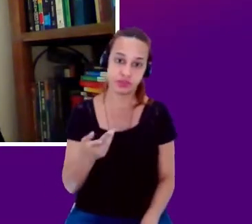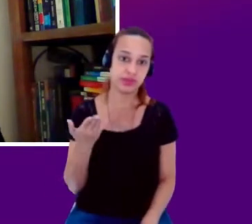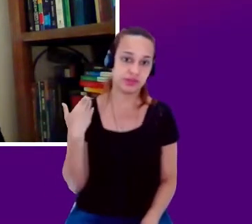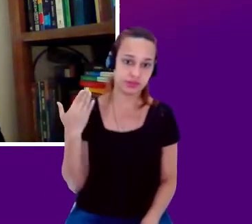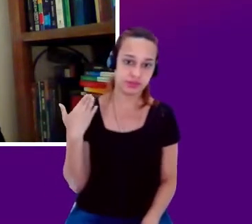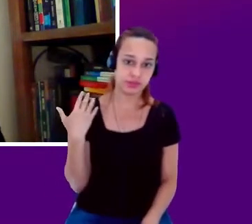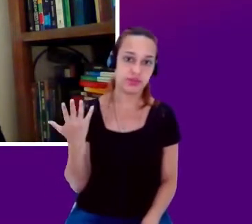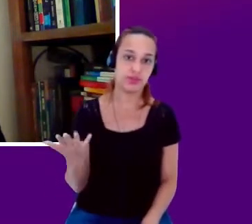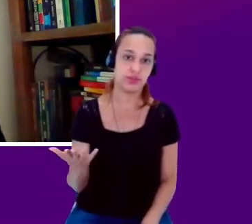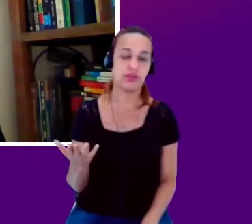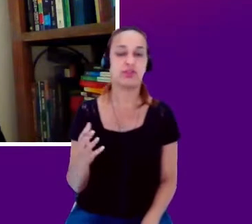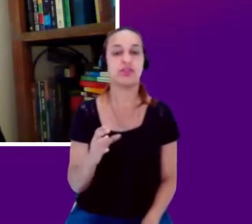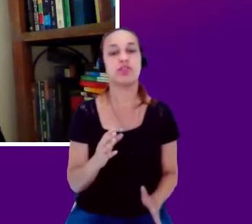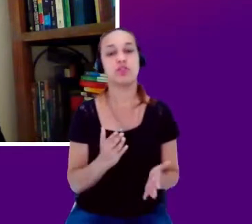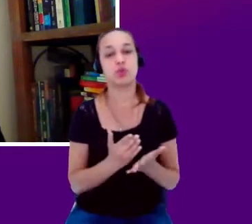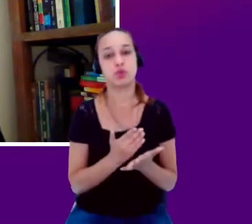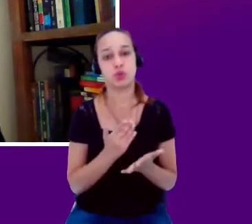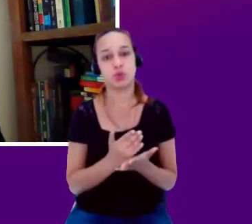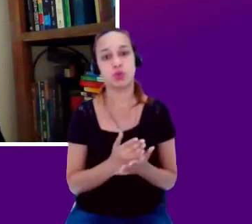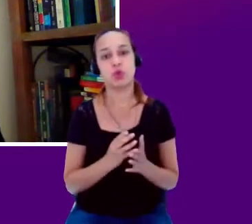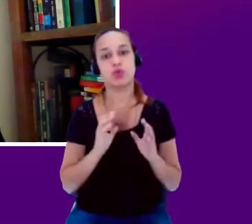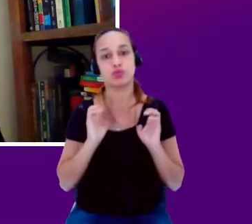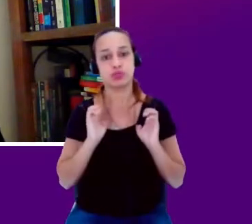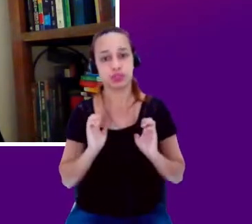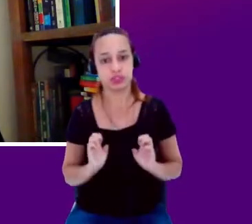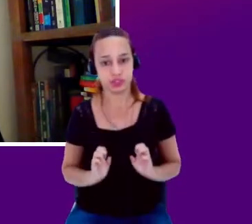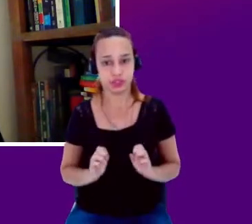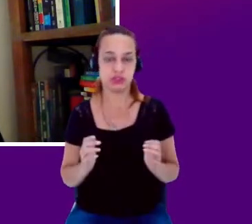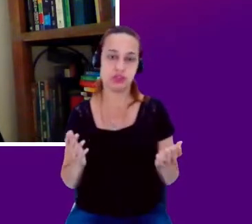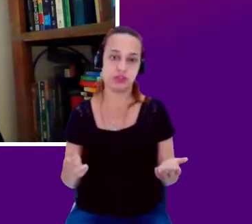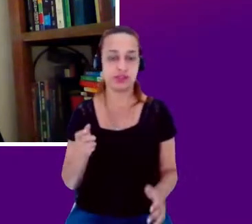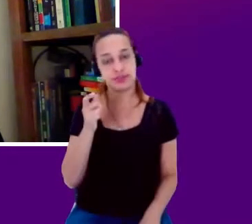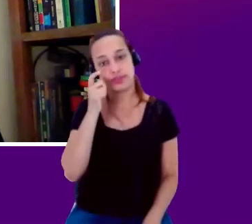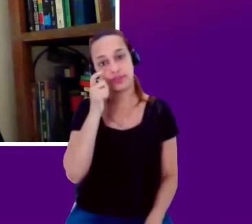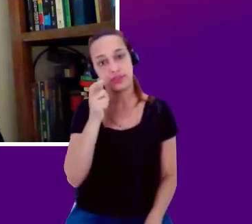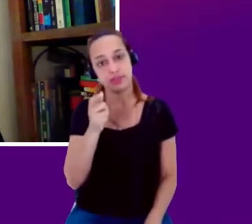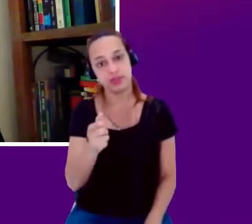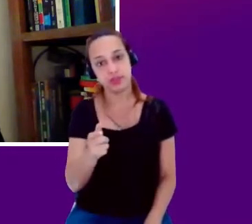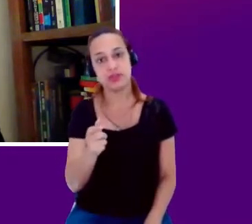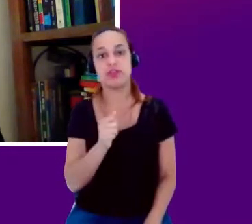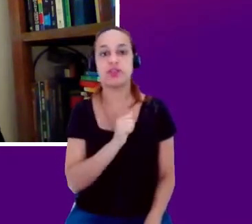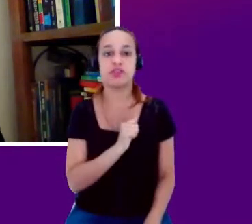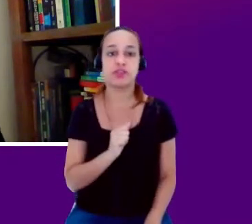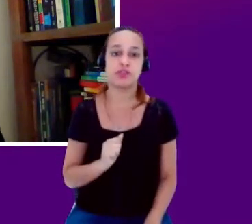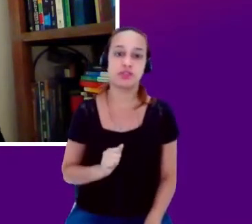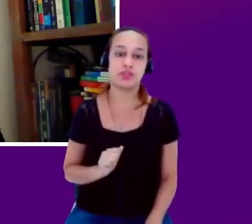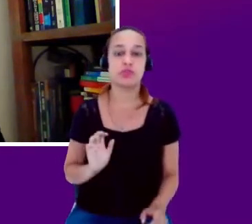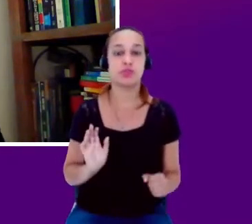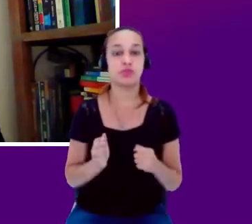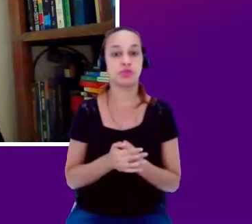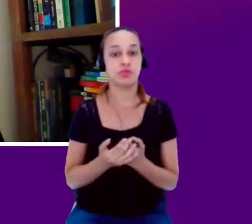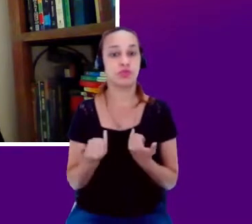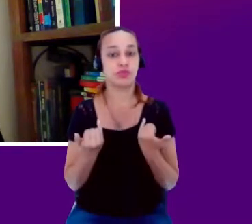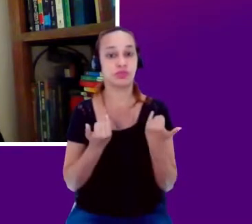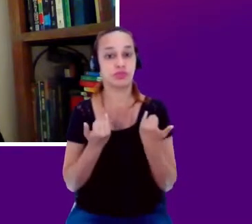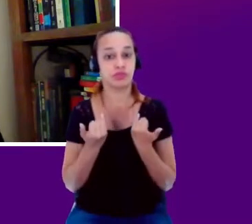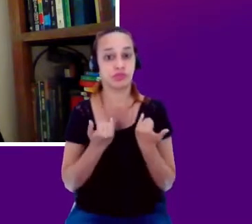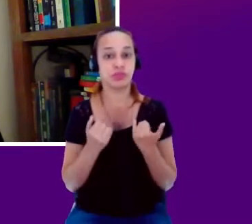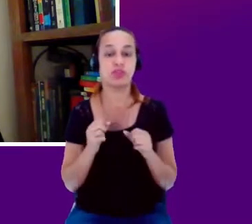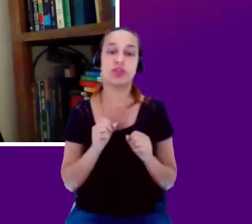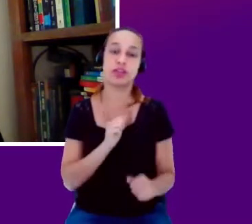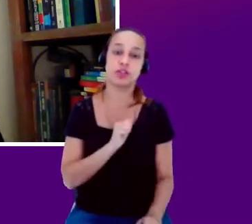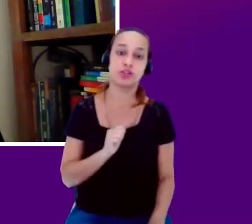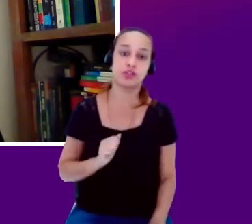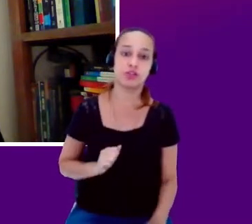O Código de Conduta Alemão, por exemplo. Seria interessante que a Autoridade de Proteção de Dados e a Autoridade